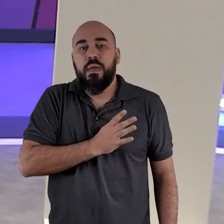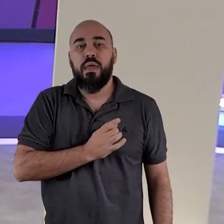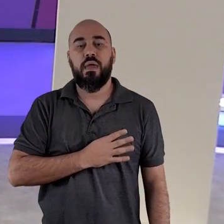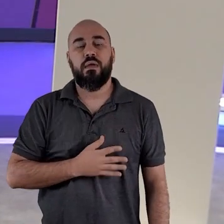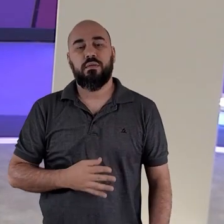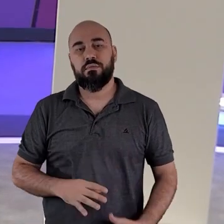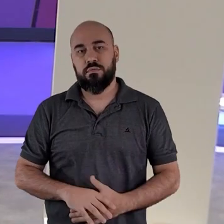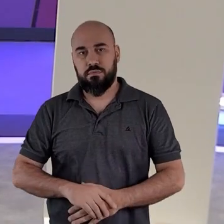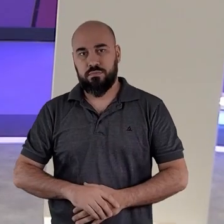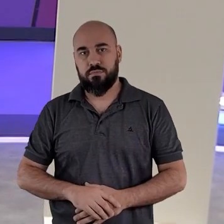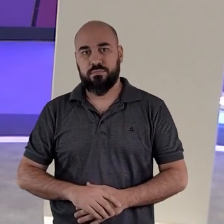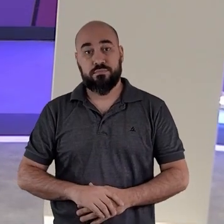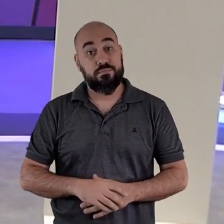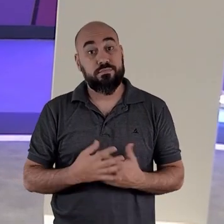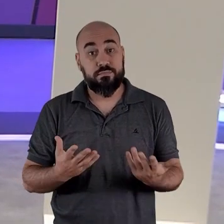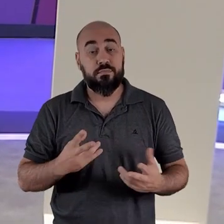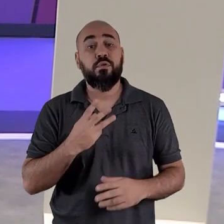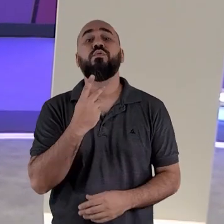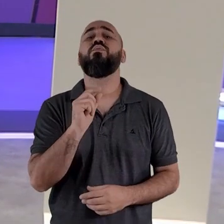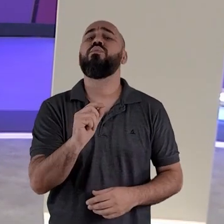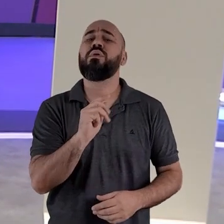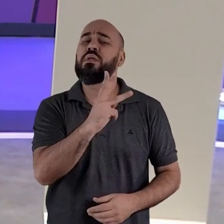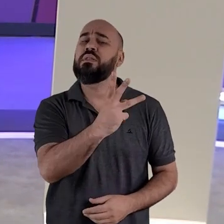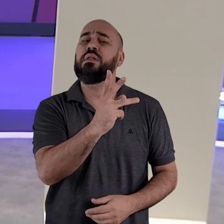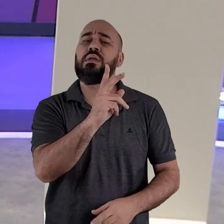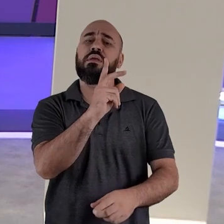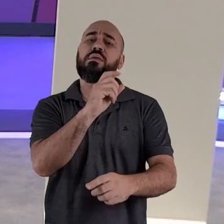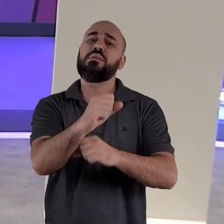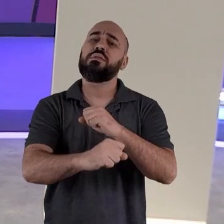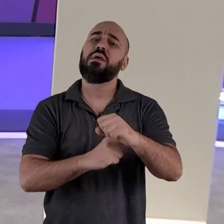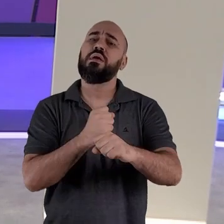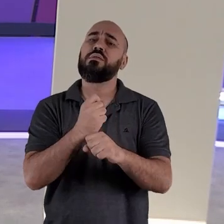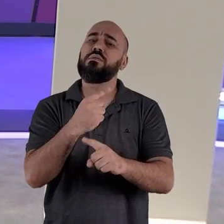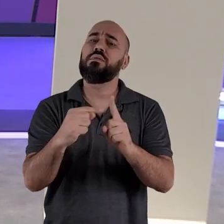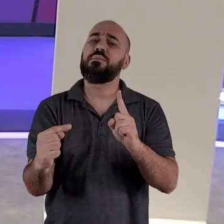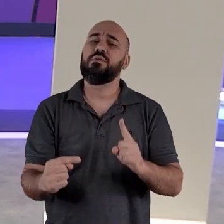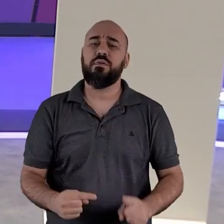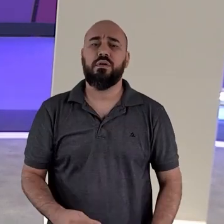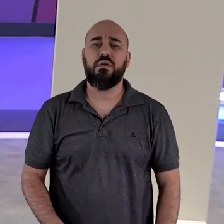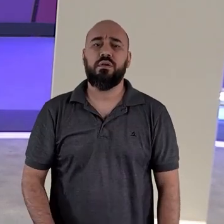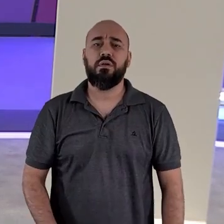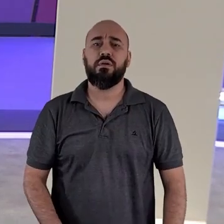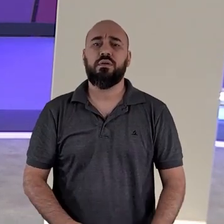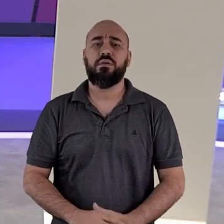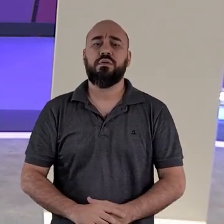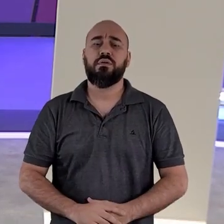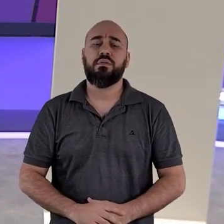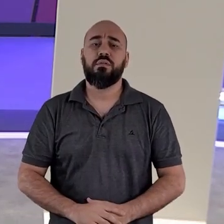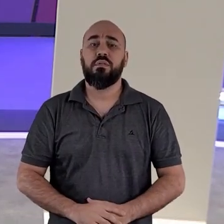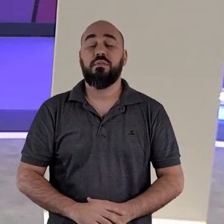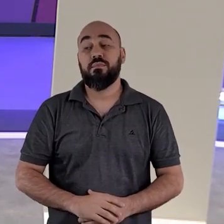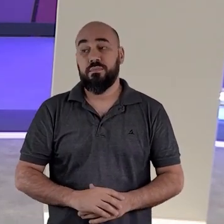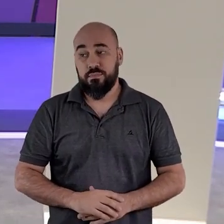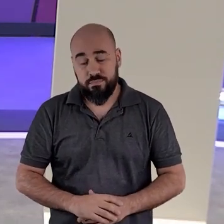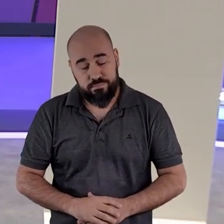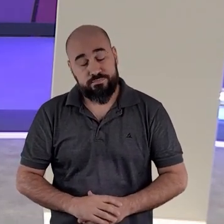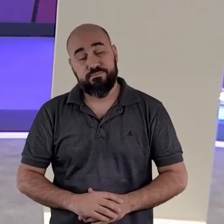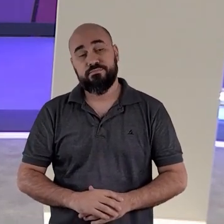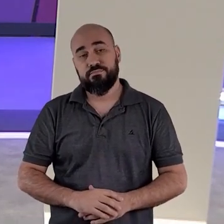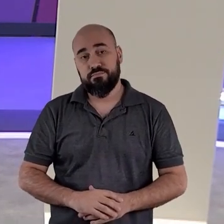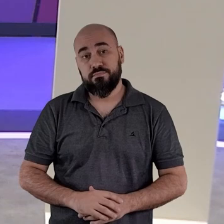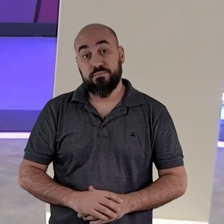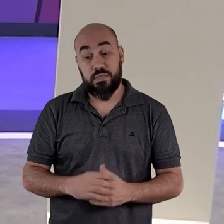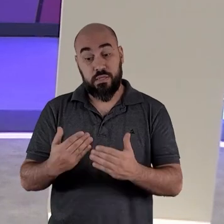que representa esses 3 anos e meio? Foi um momento trágico, um